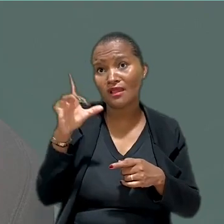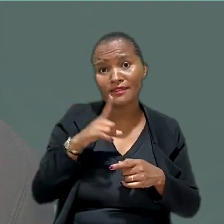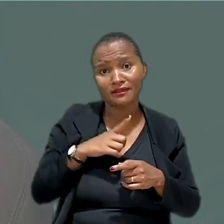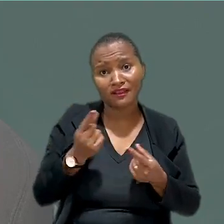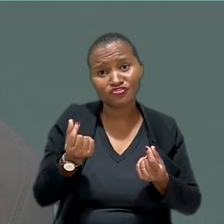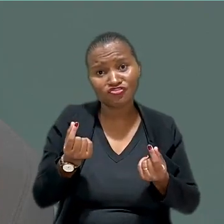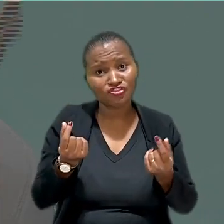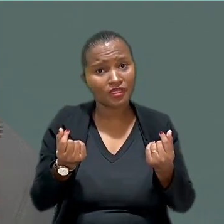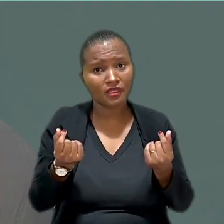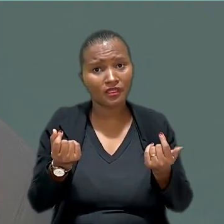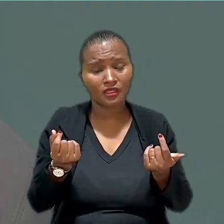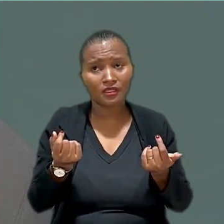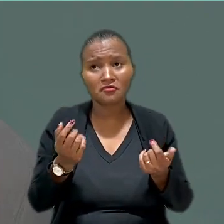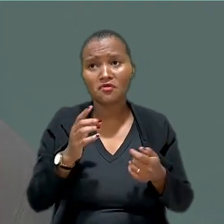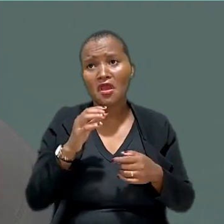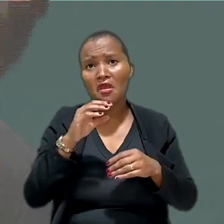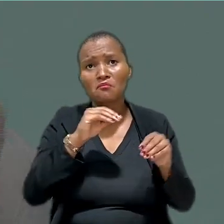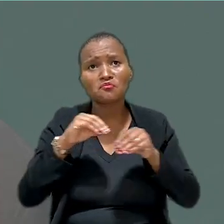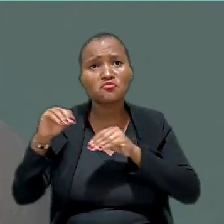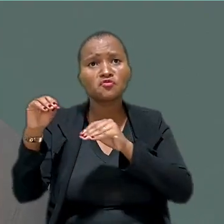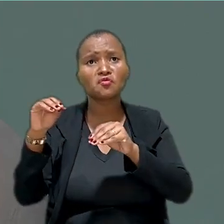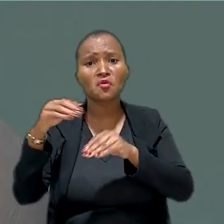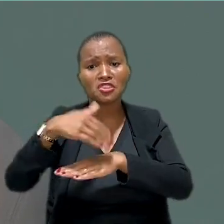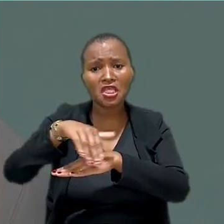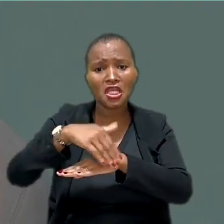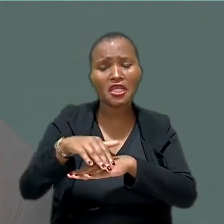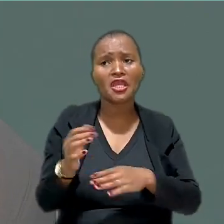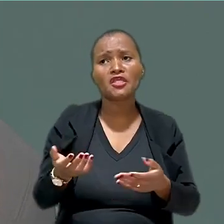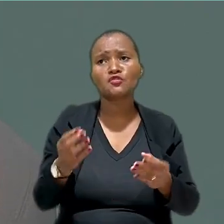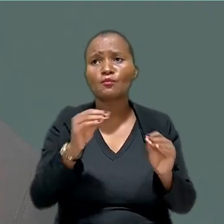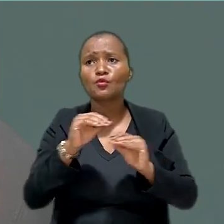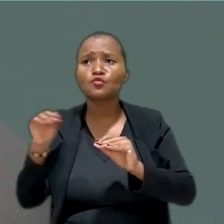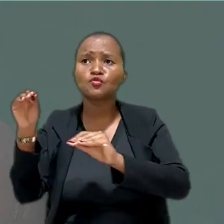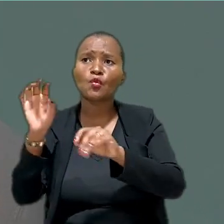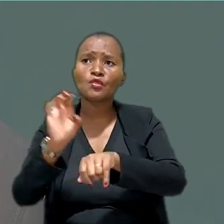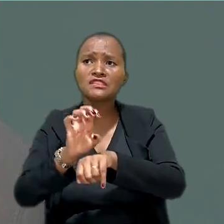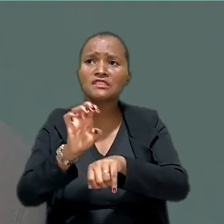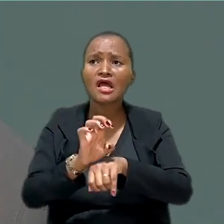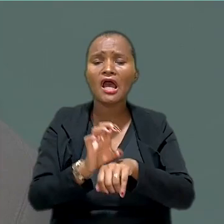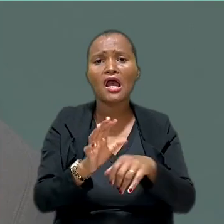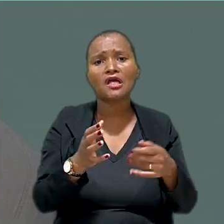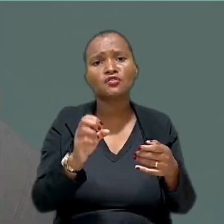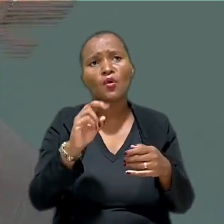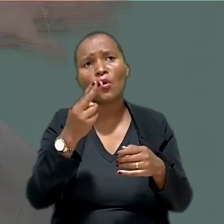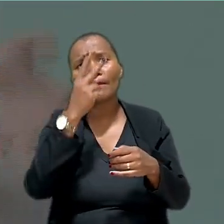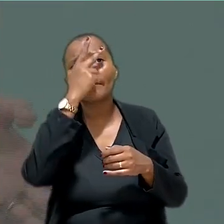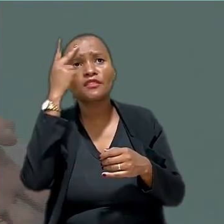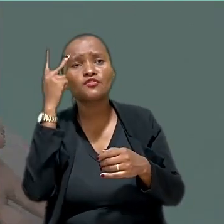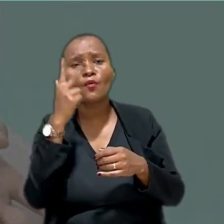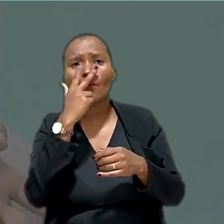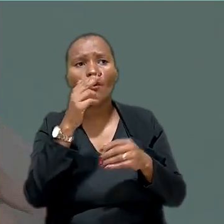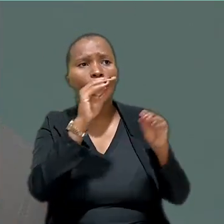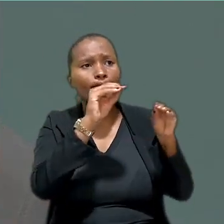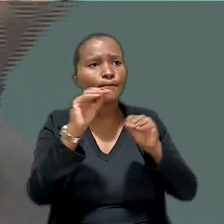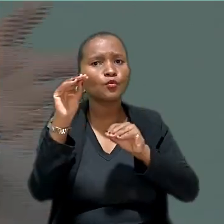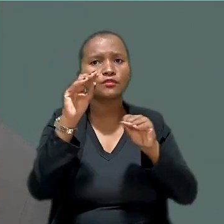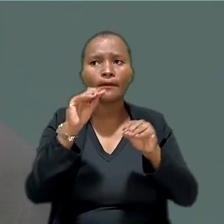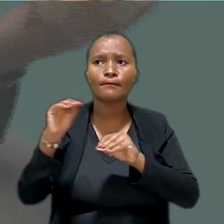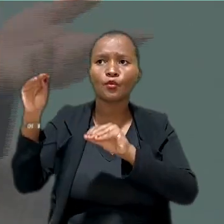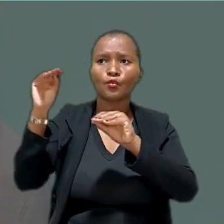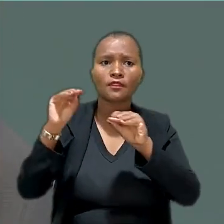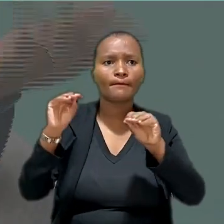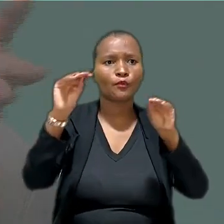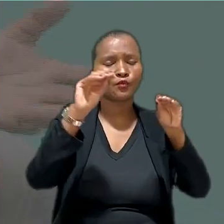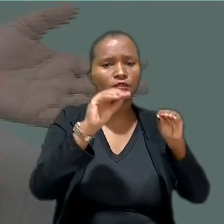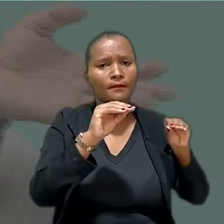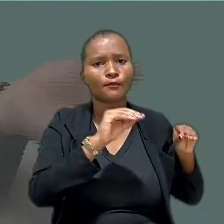existe, porque não foram localizados, mudaram de endereço, mudaram de estado. O trabalhador muitas vezes é nômade, trabalha em determinado lugar, termina